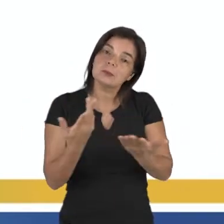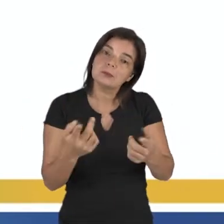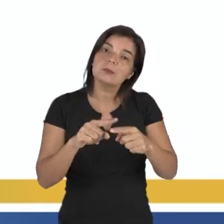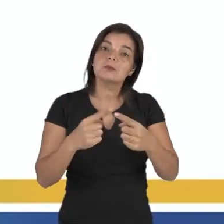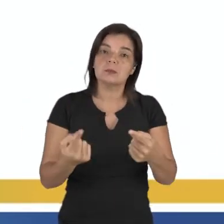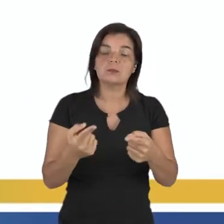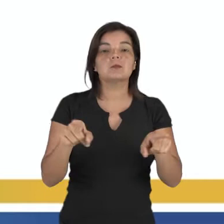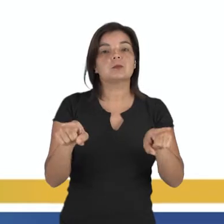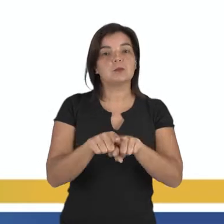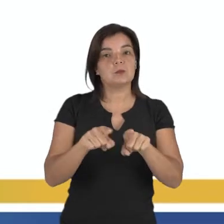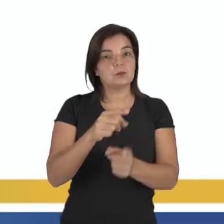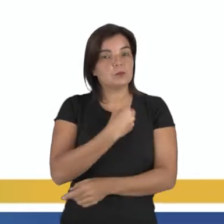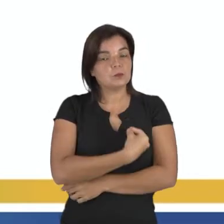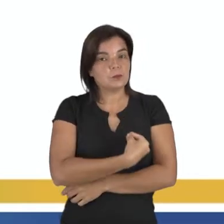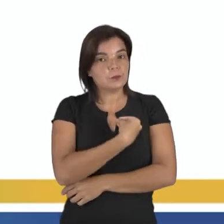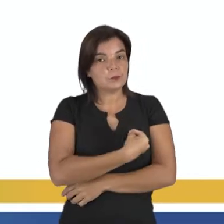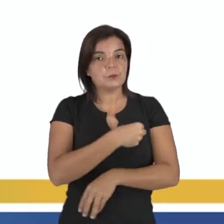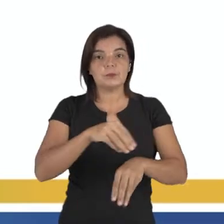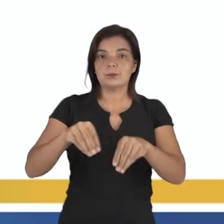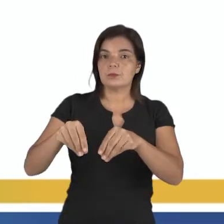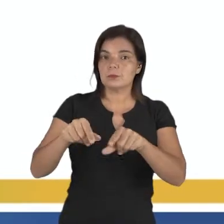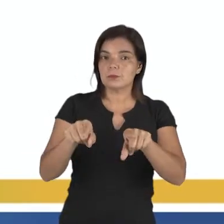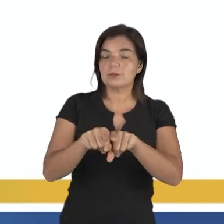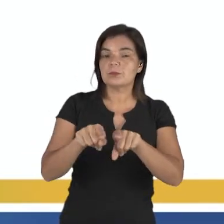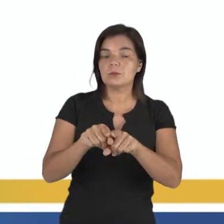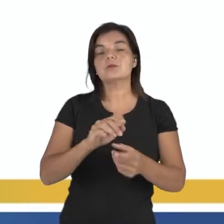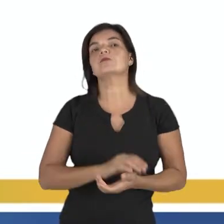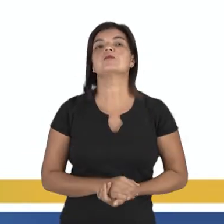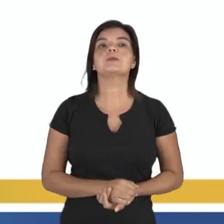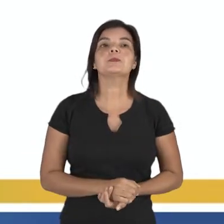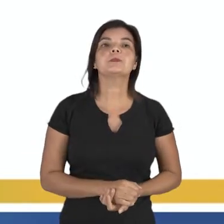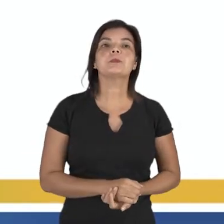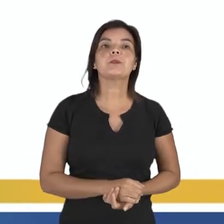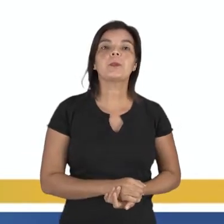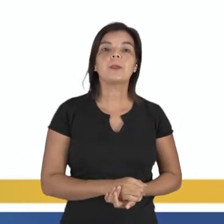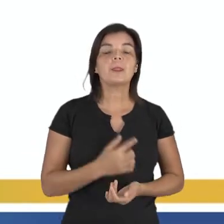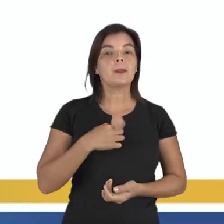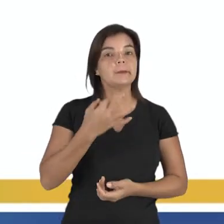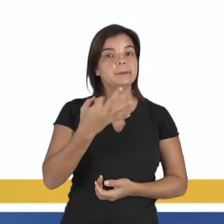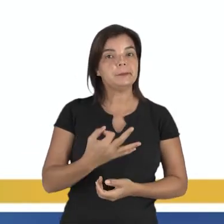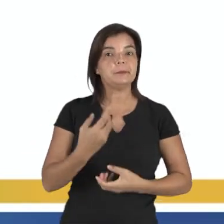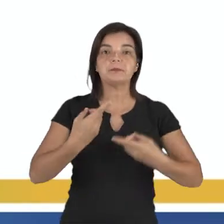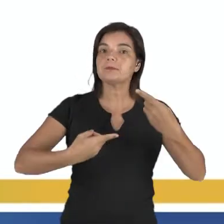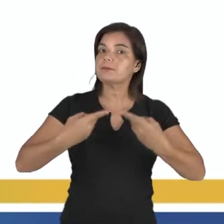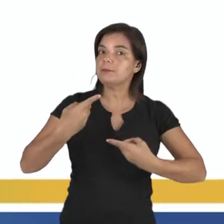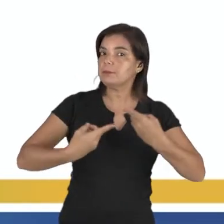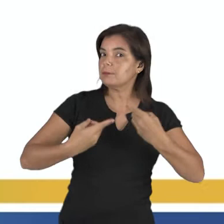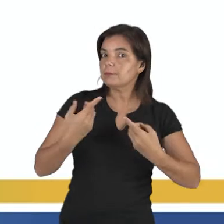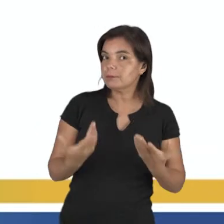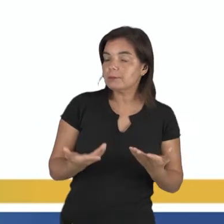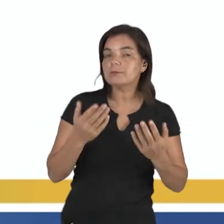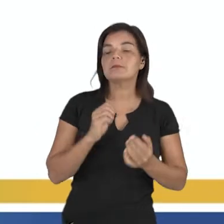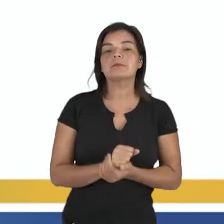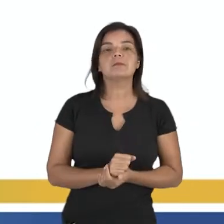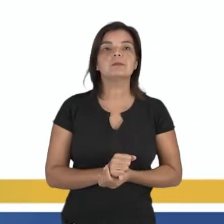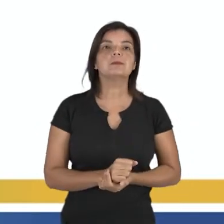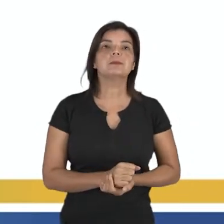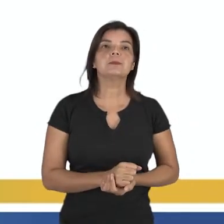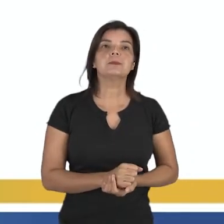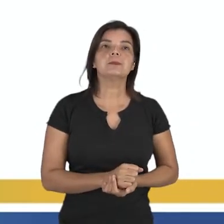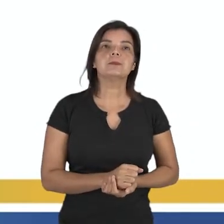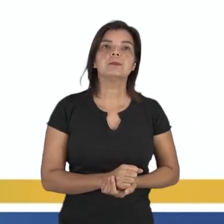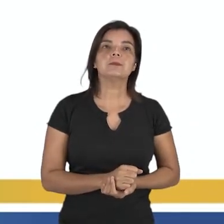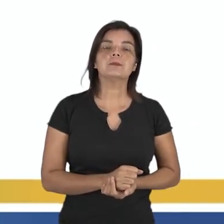forma, mas são formas e terras e apropriações diferentes, certo? A gente não está aqui para discutir essas